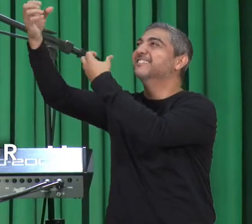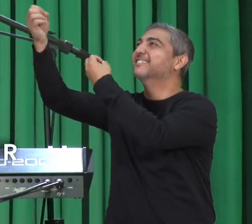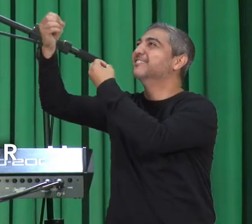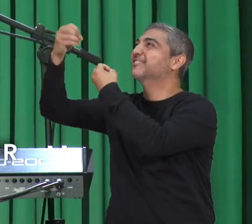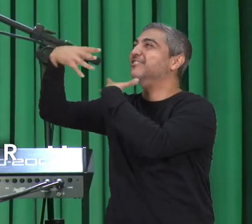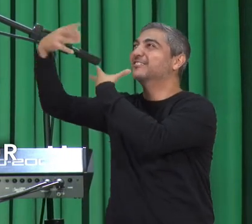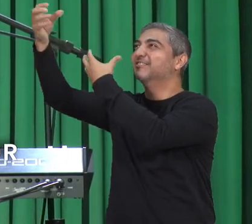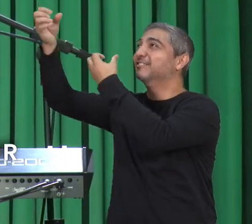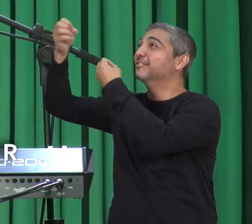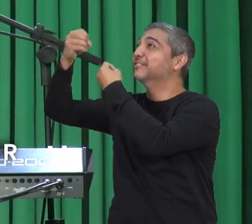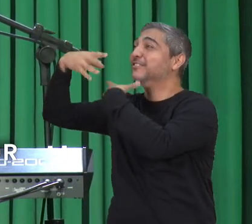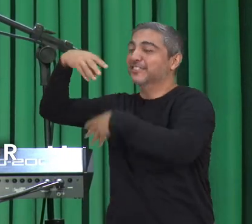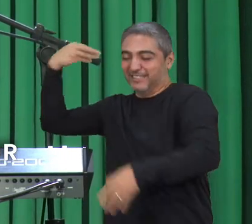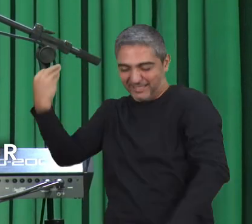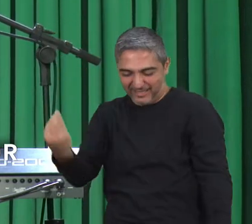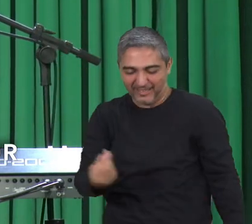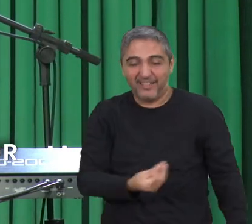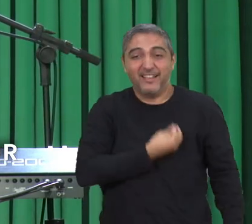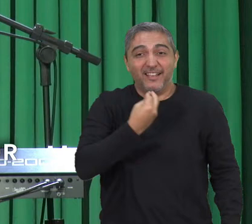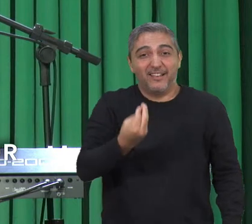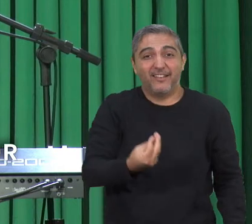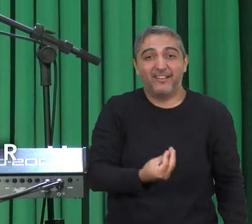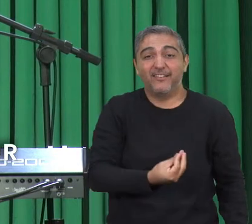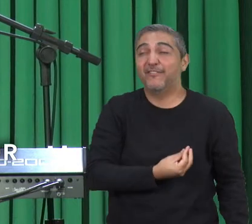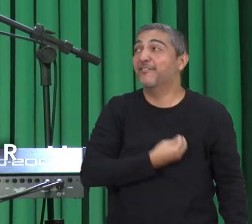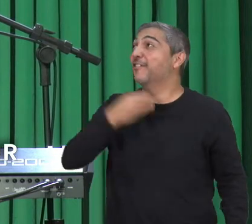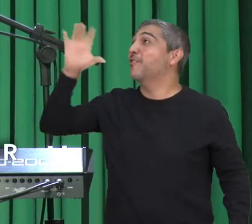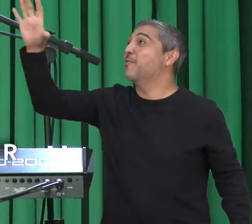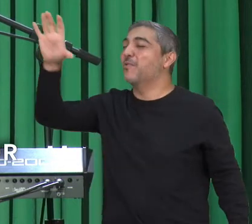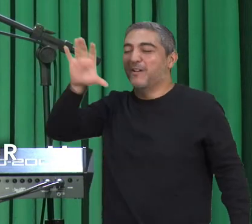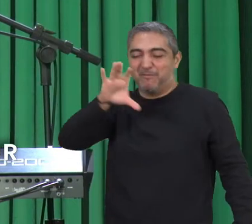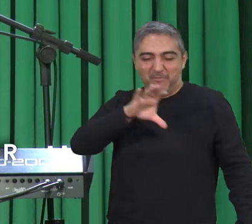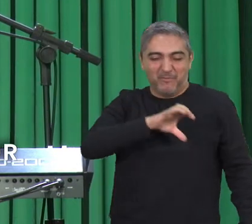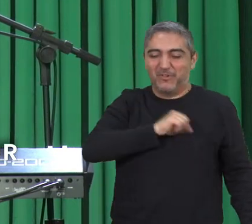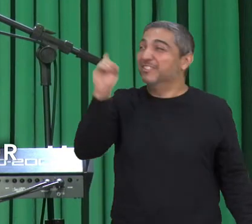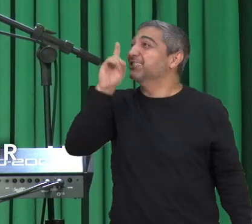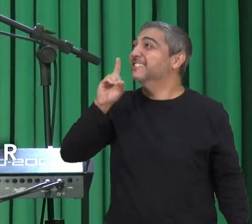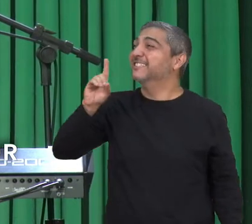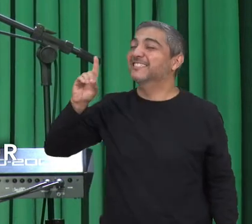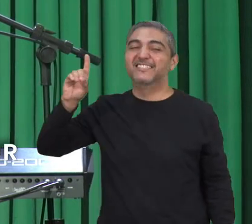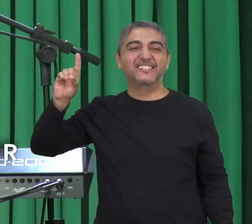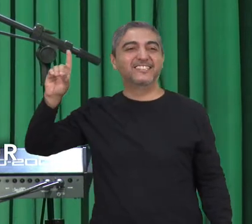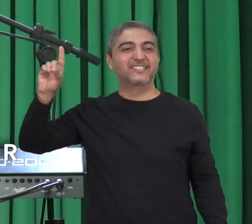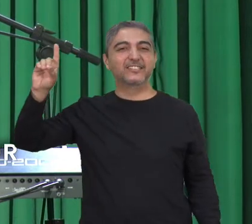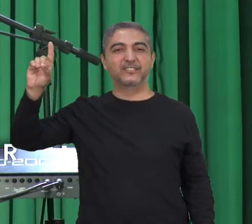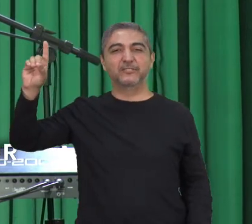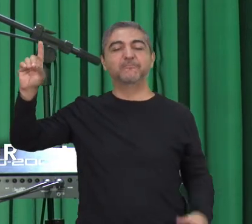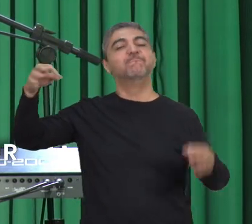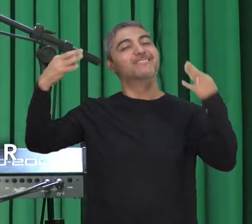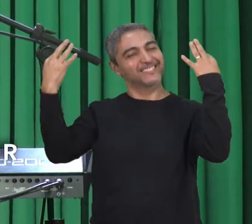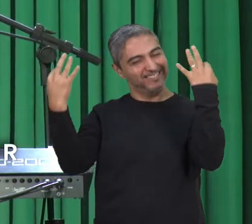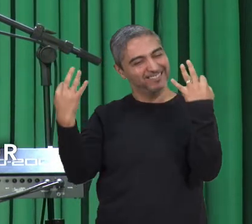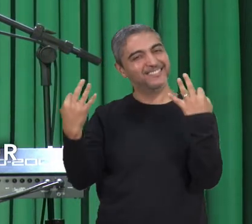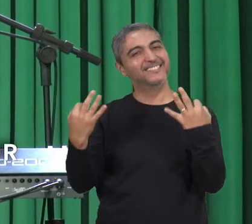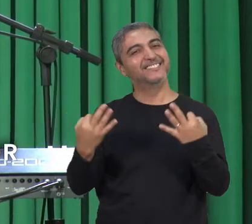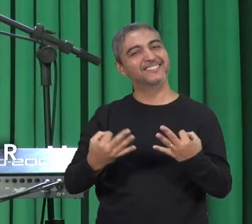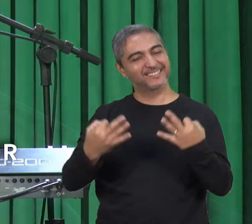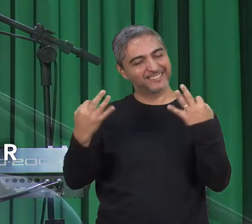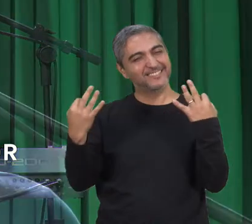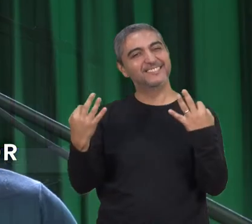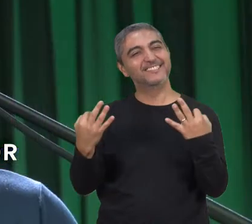Ensina-nos a viver o teu amor, então certamente